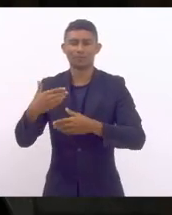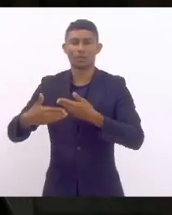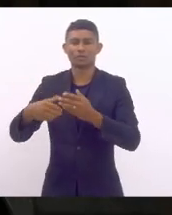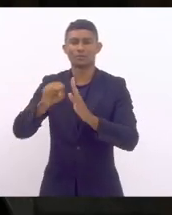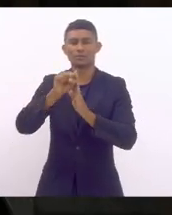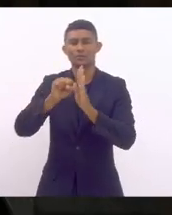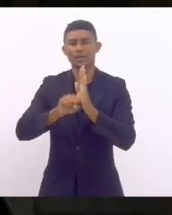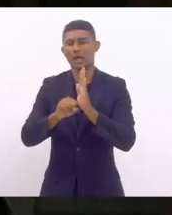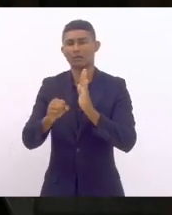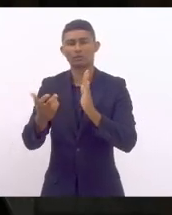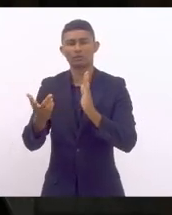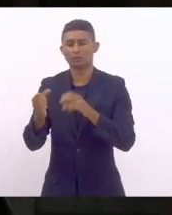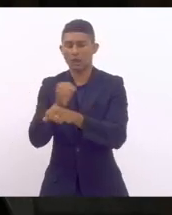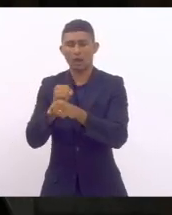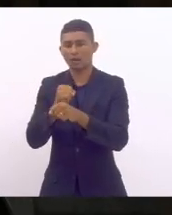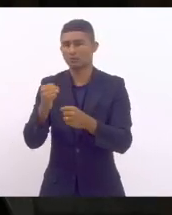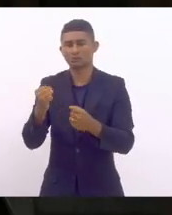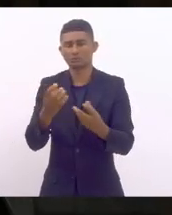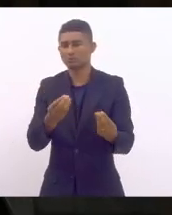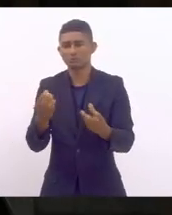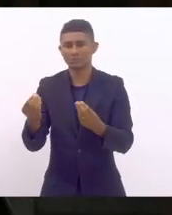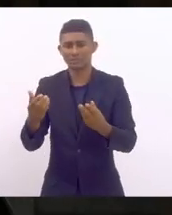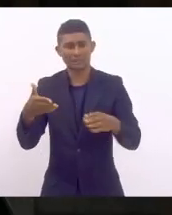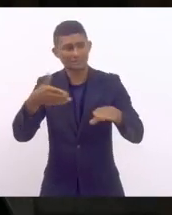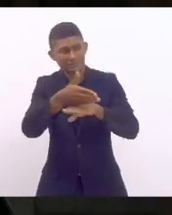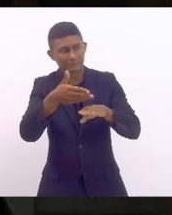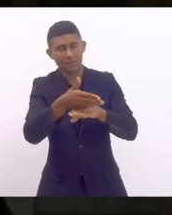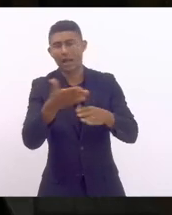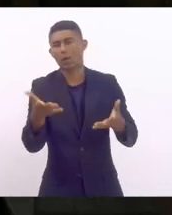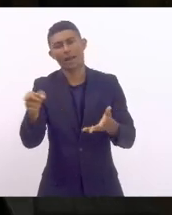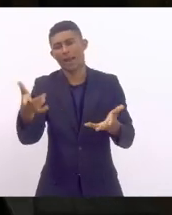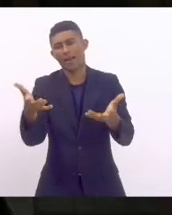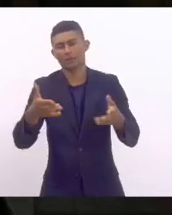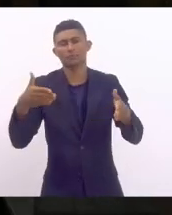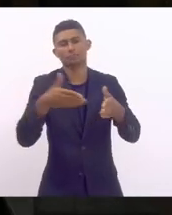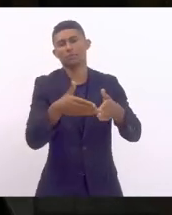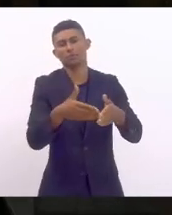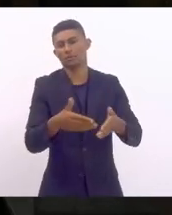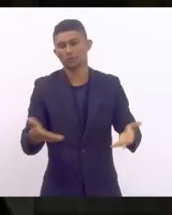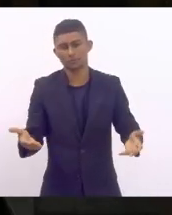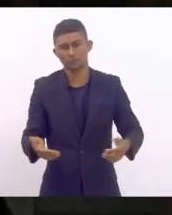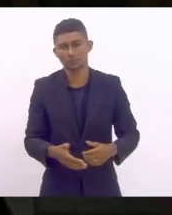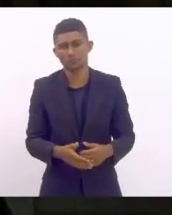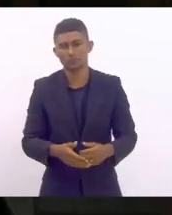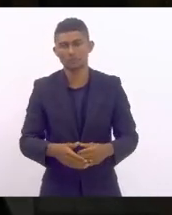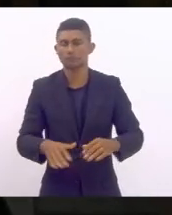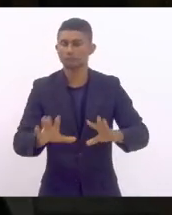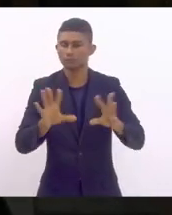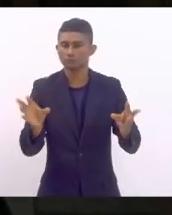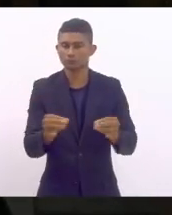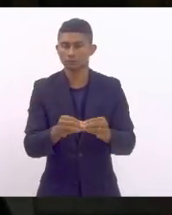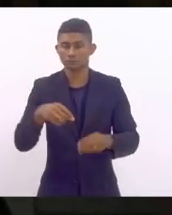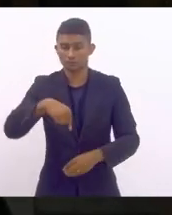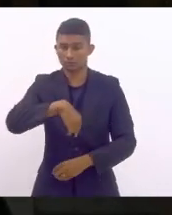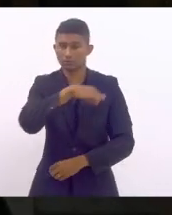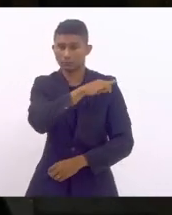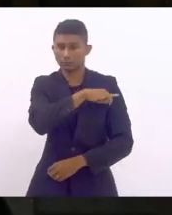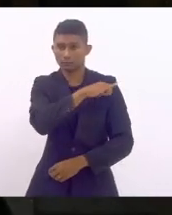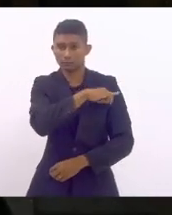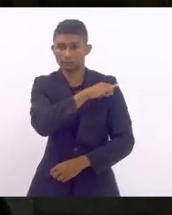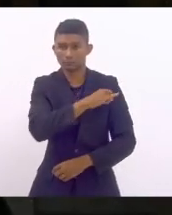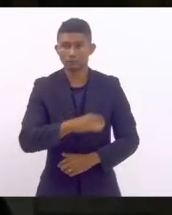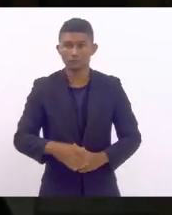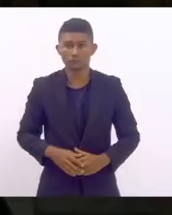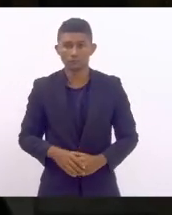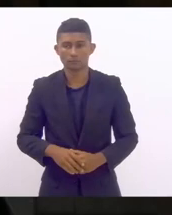impossibilidade de década de impossibilidade estejam na universidade e por fim dizer que no caso do Rio de Janeiro essa questão